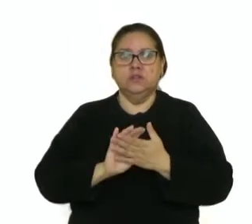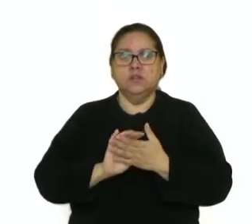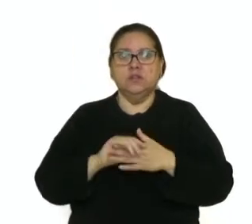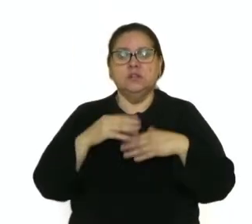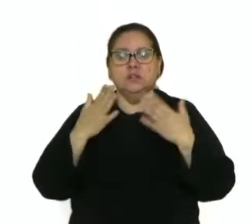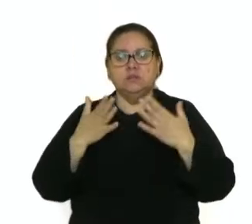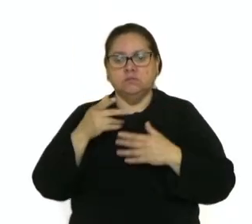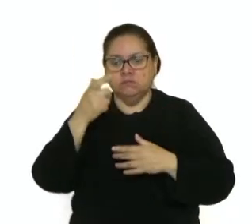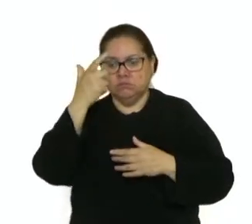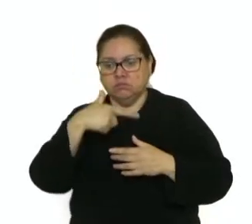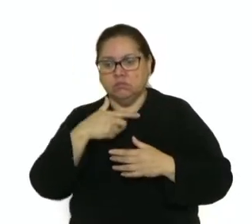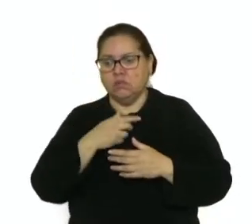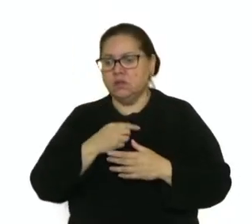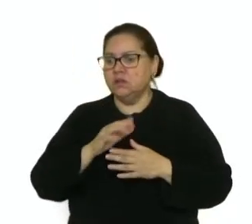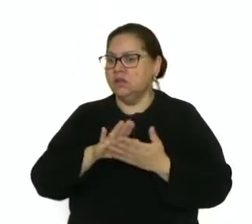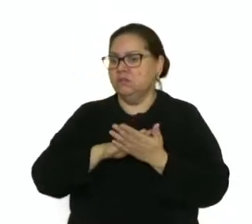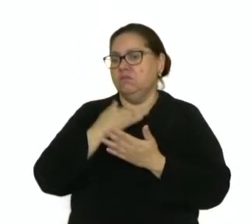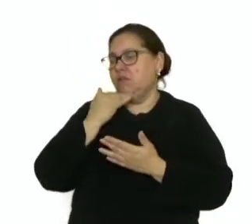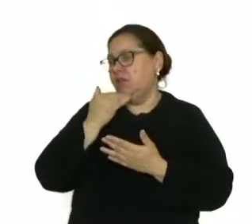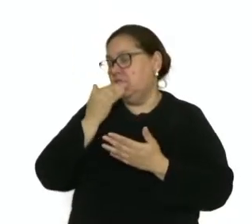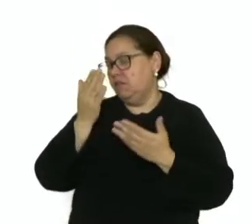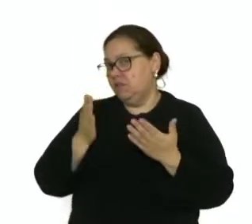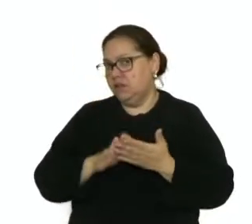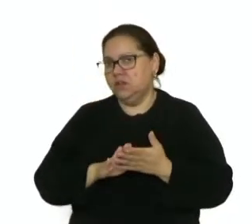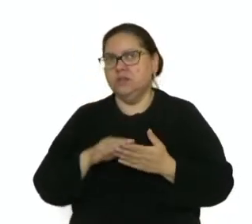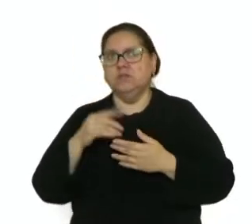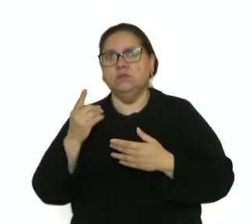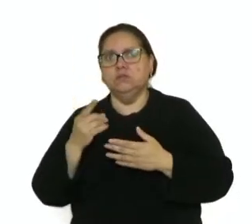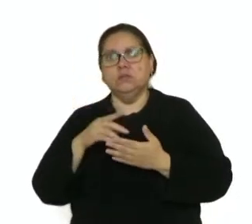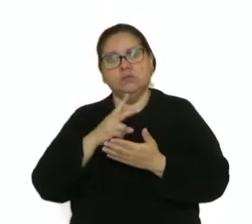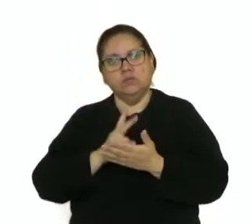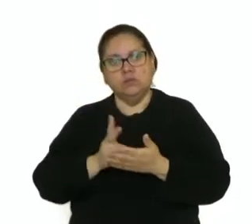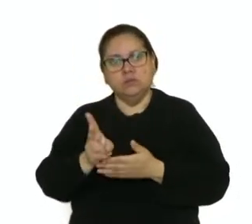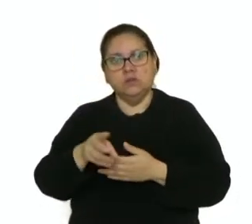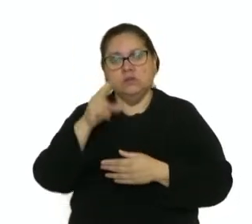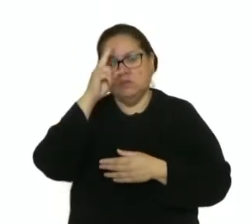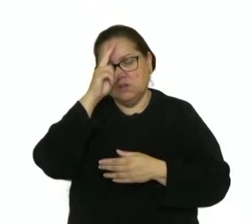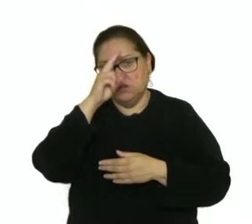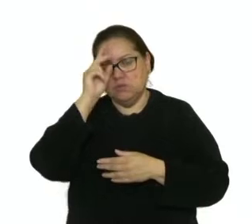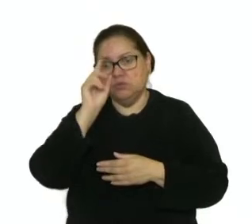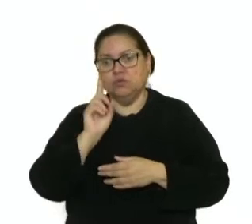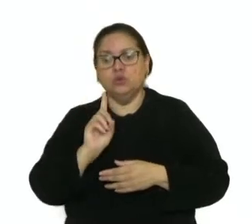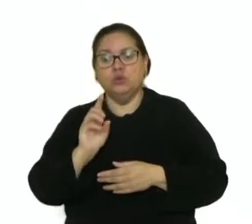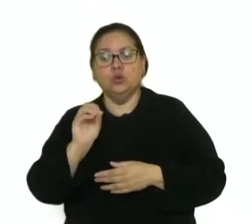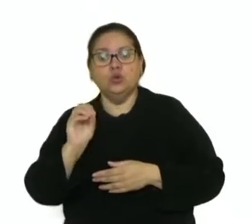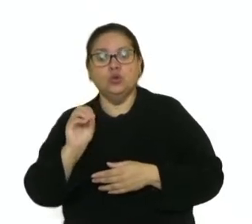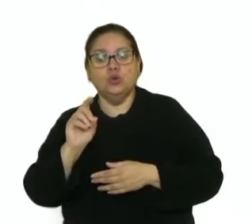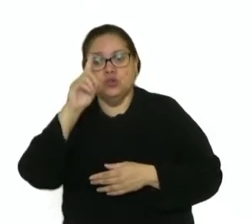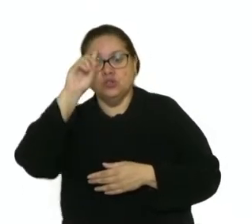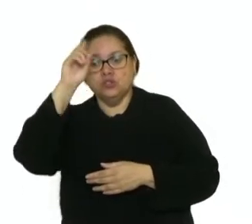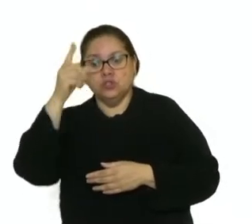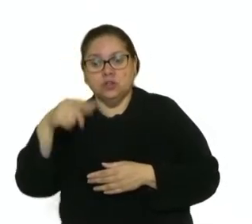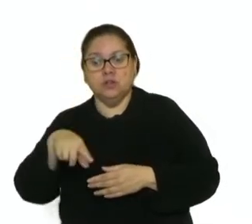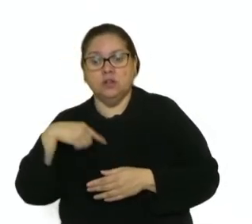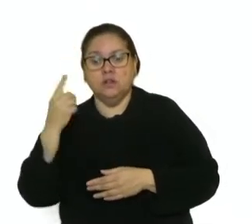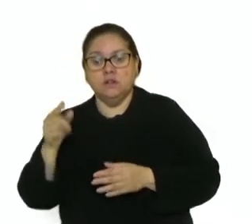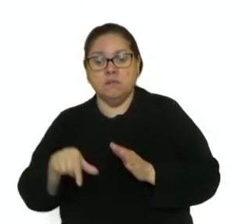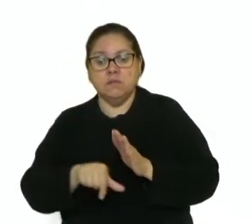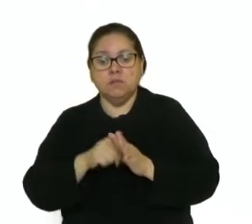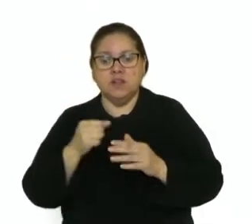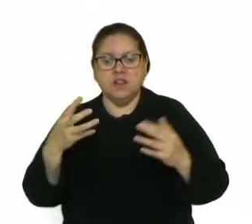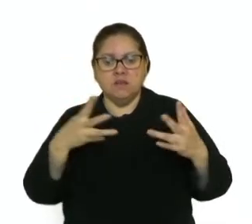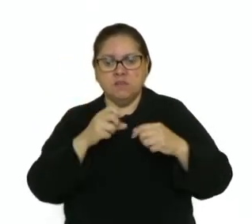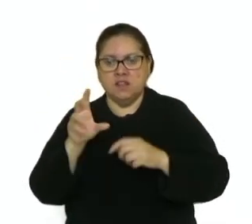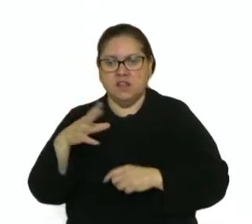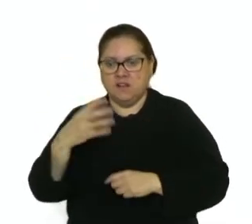o personagem ali diz, nada a ver. Aí ele continua, lembro do dia de nossa primeira briga feia.